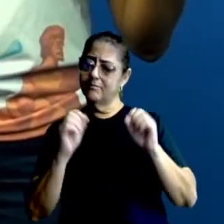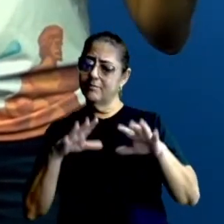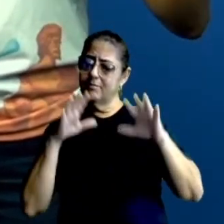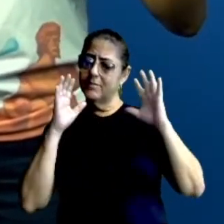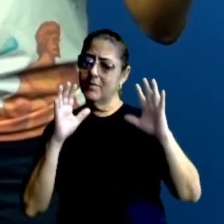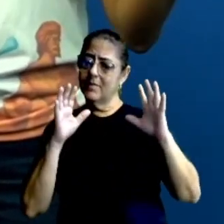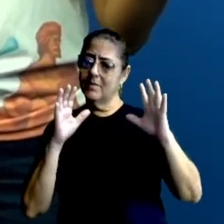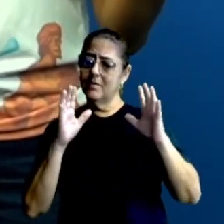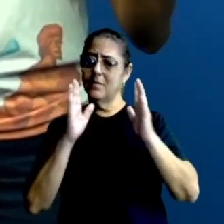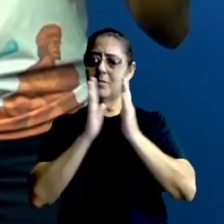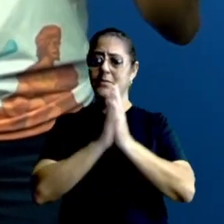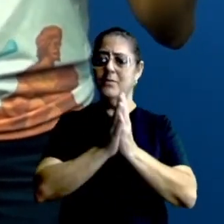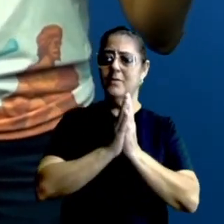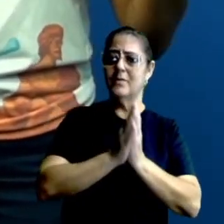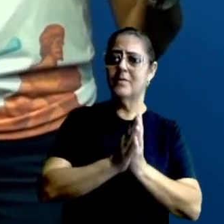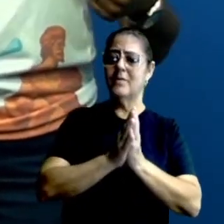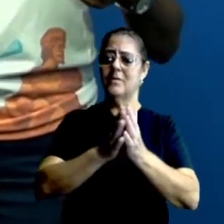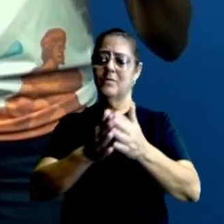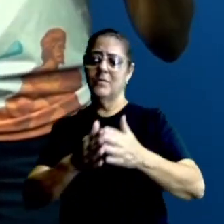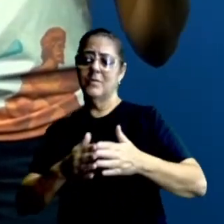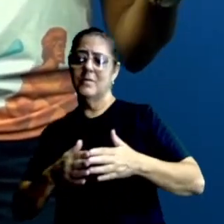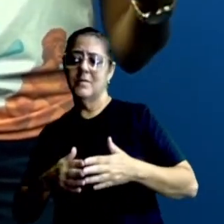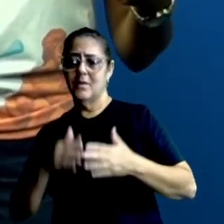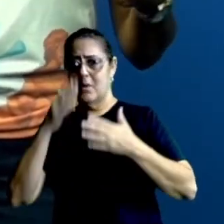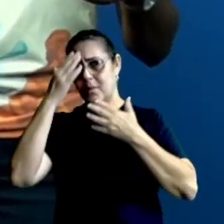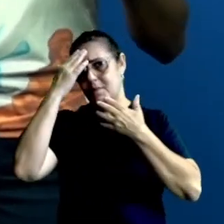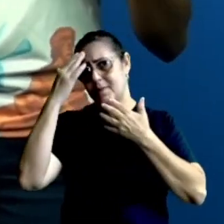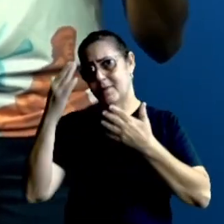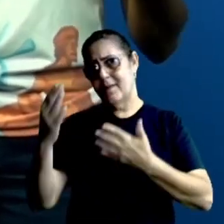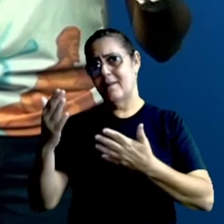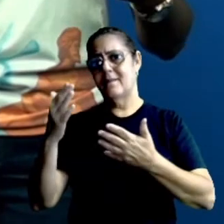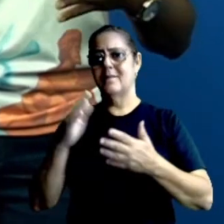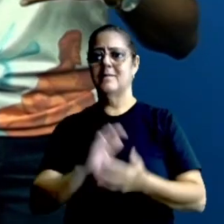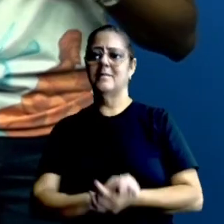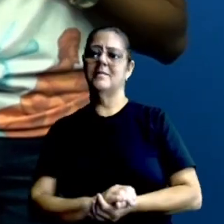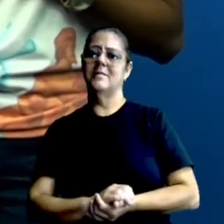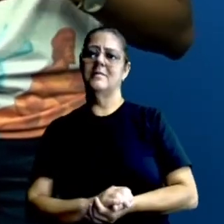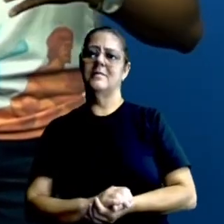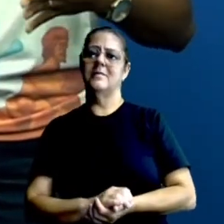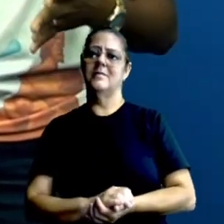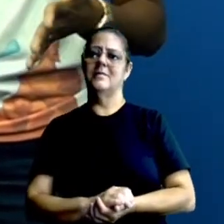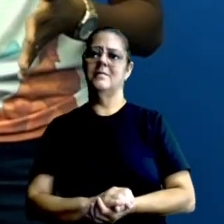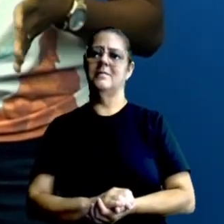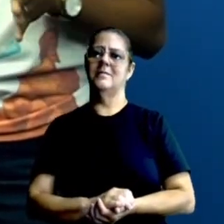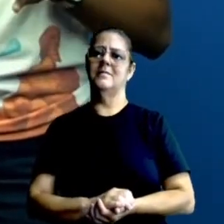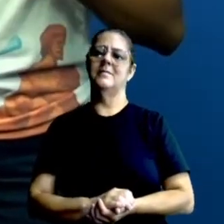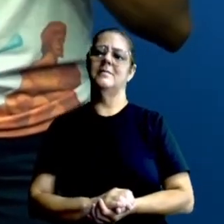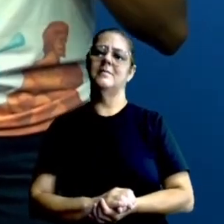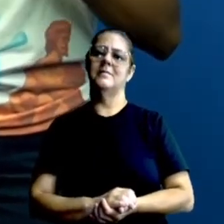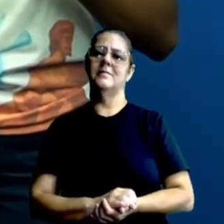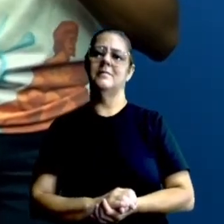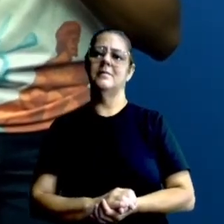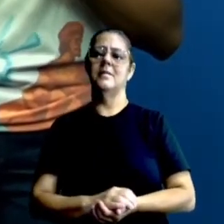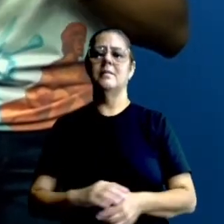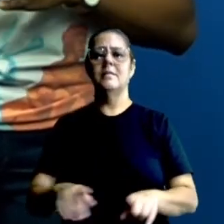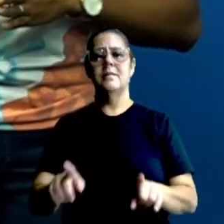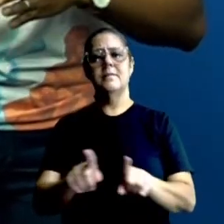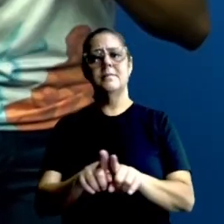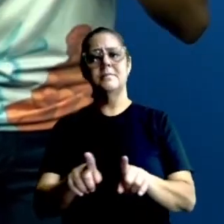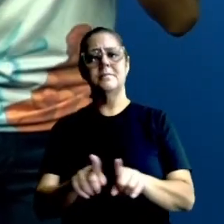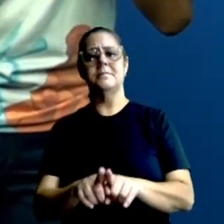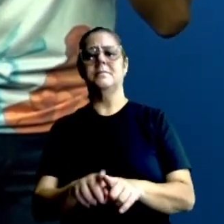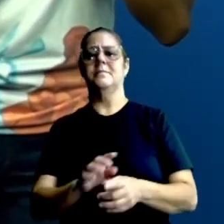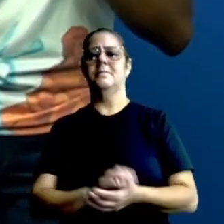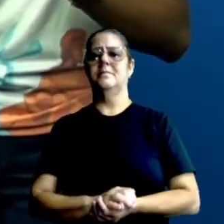composta por favor com licença obrigado vocês é feliz skilse tem também